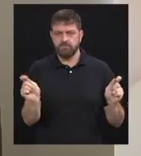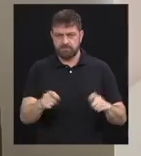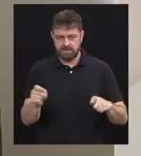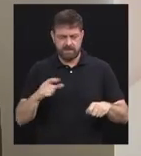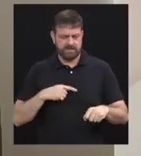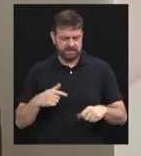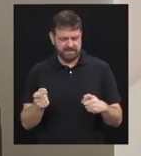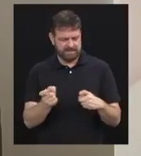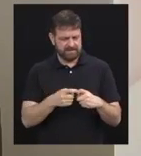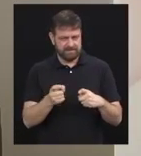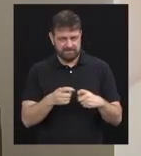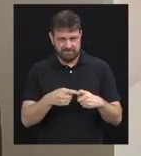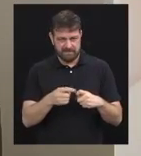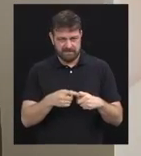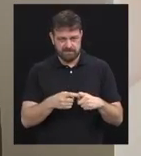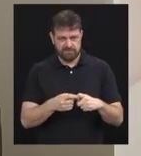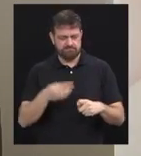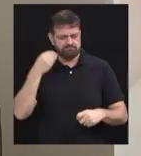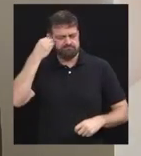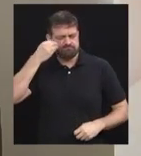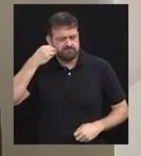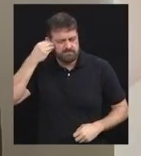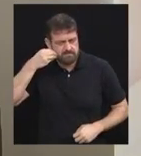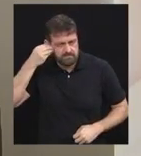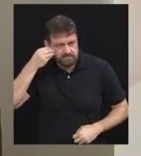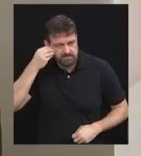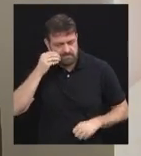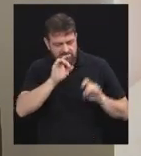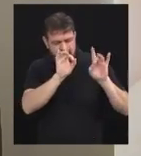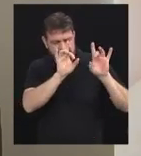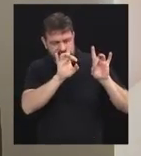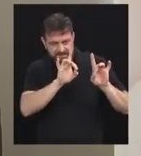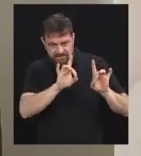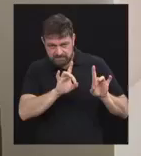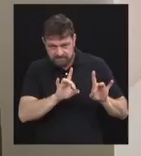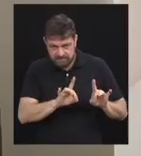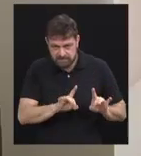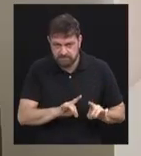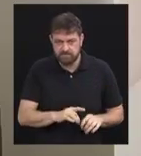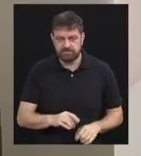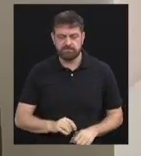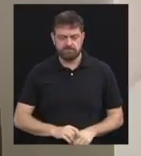temos médicos muito especialistas nessa área e que